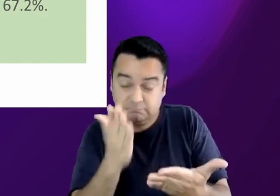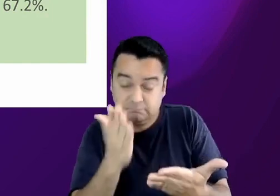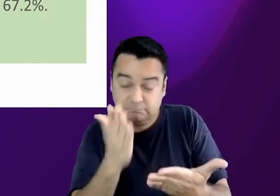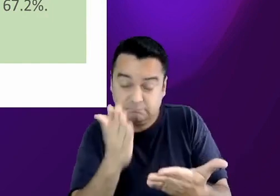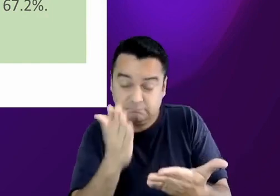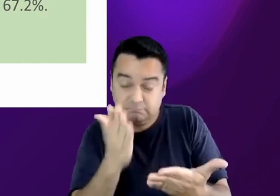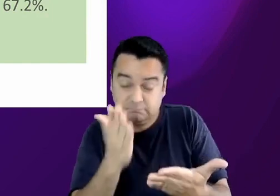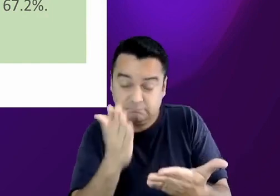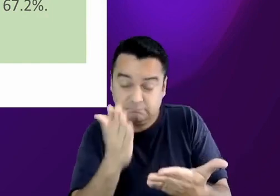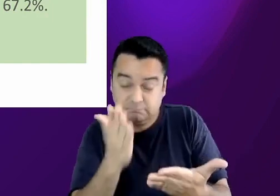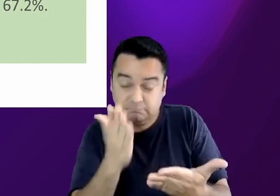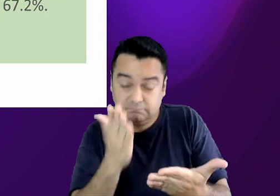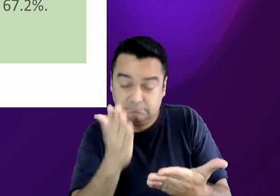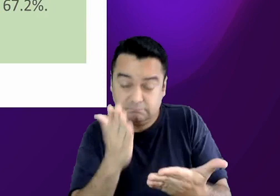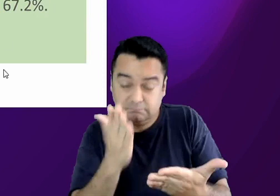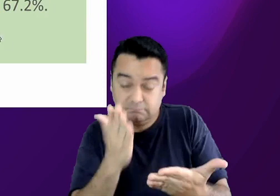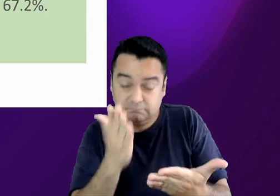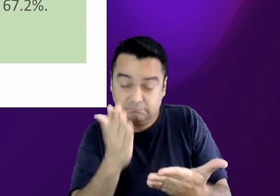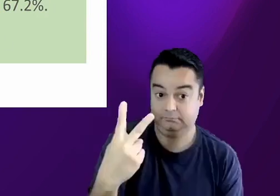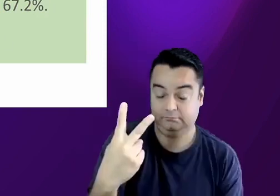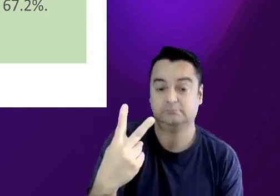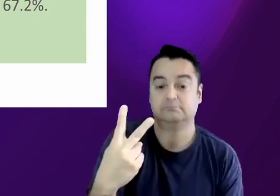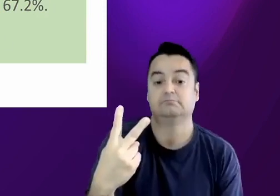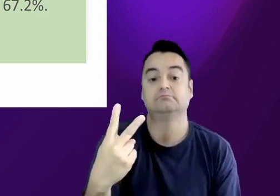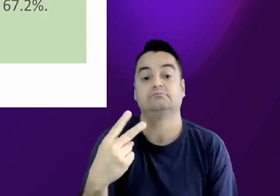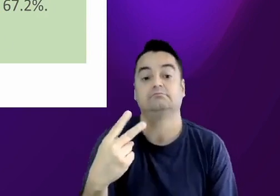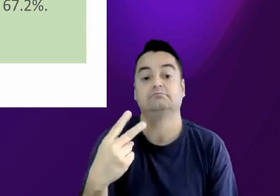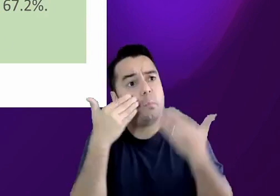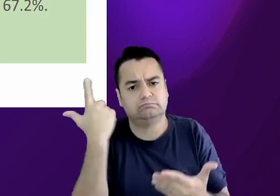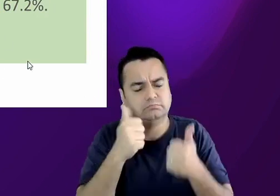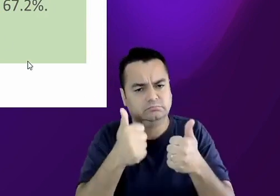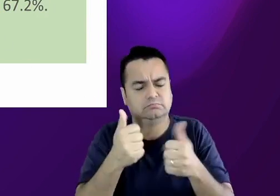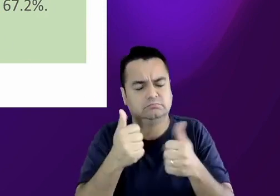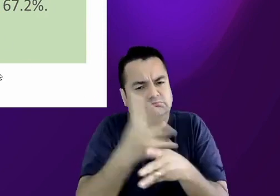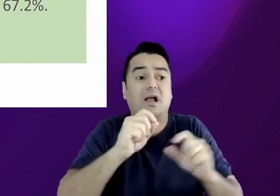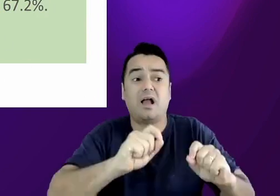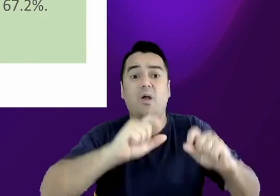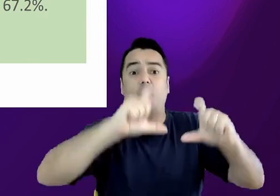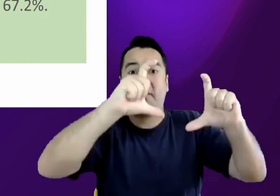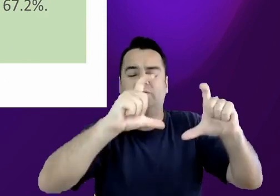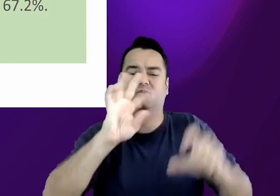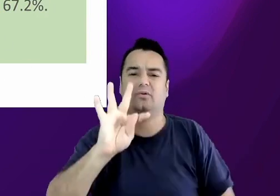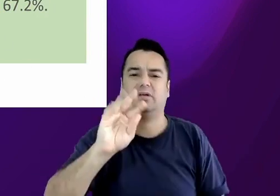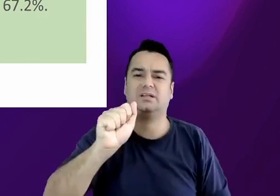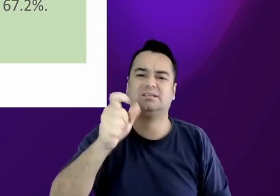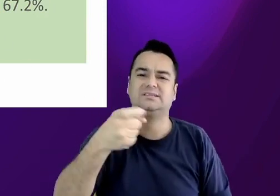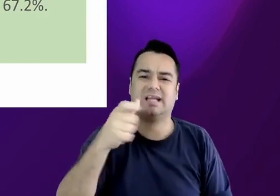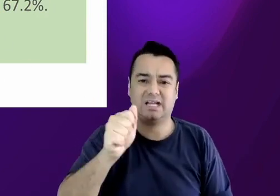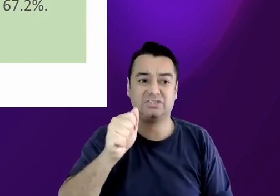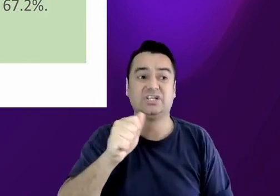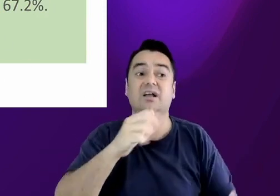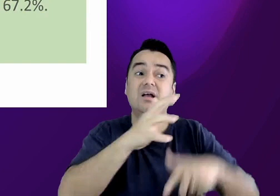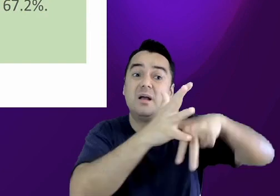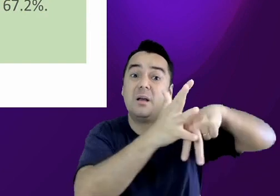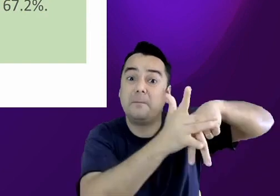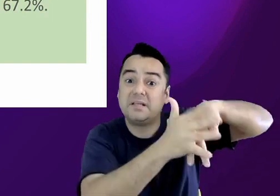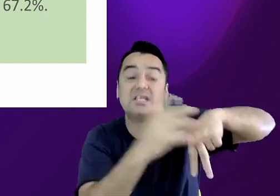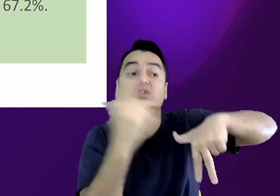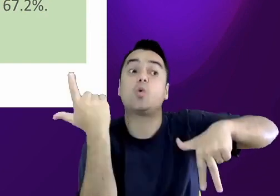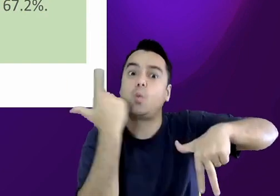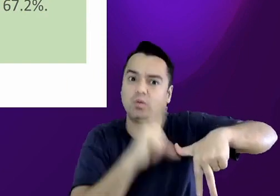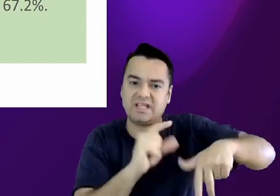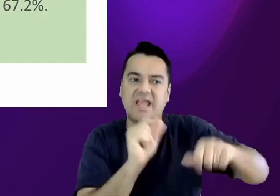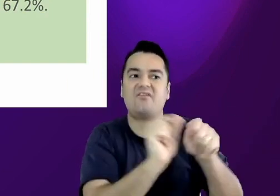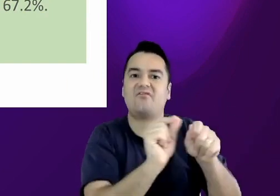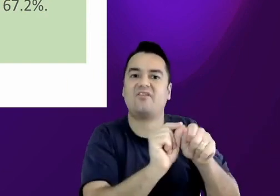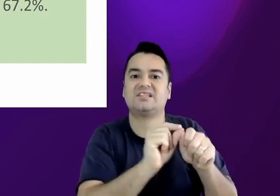bem tolerada e aumentando a taxa de pacientes que conseguem realizar o tratamento como